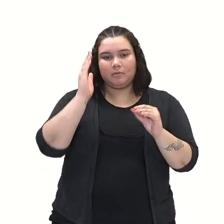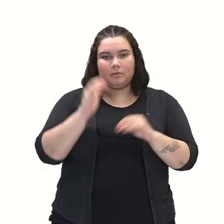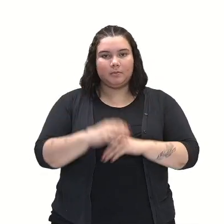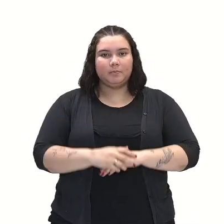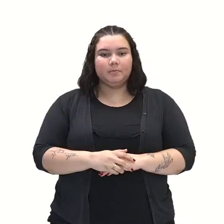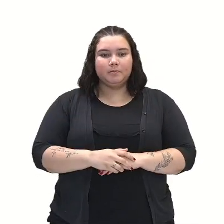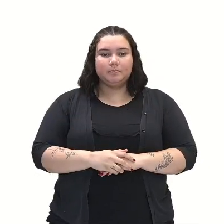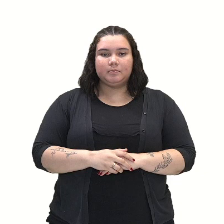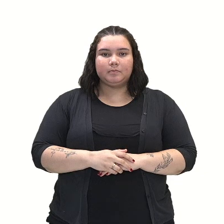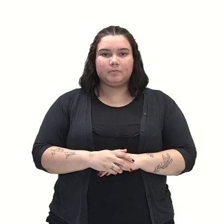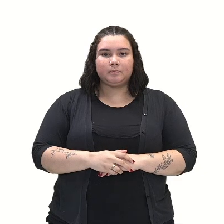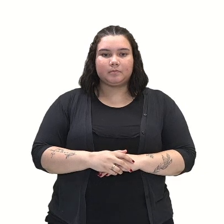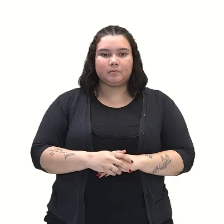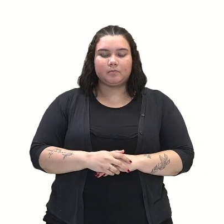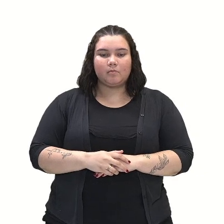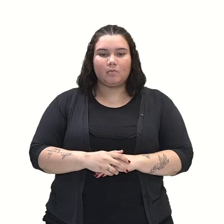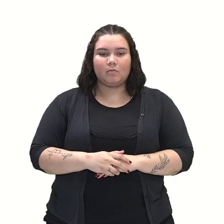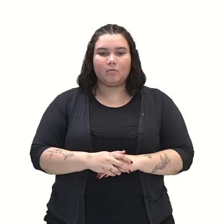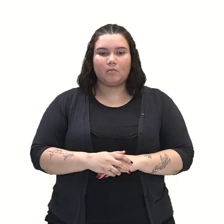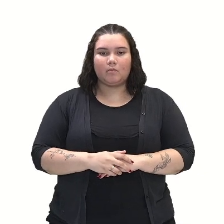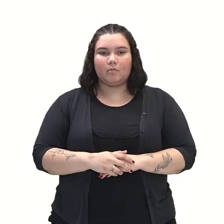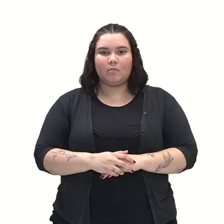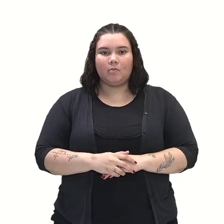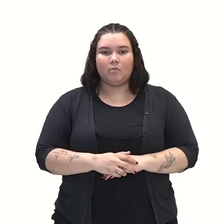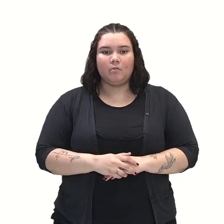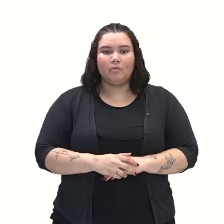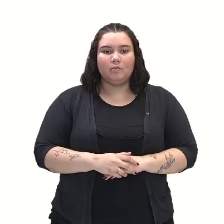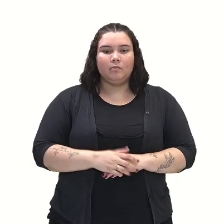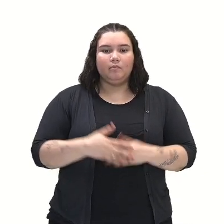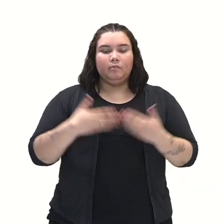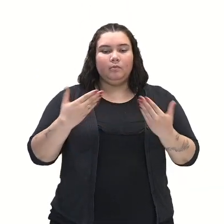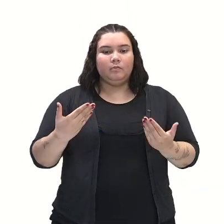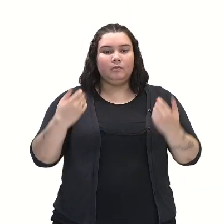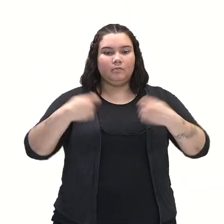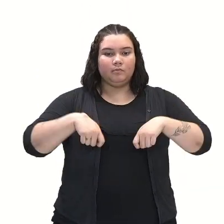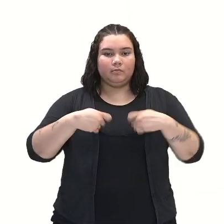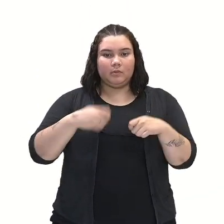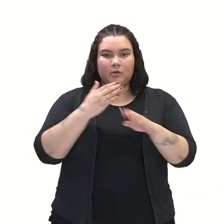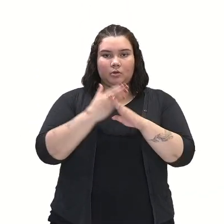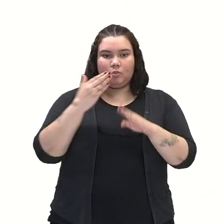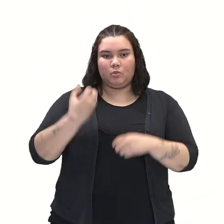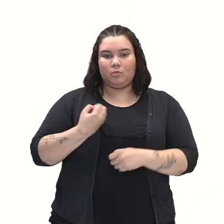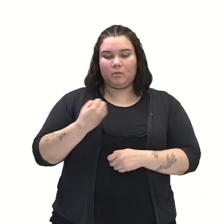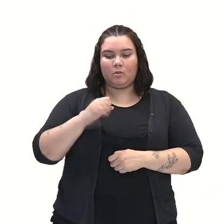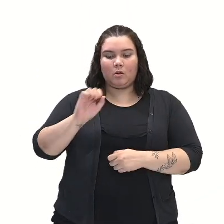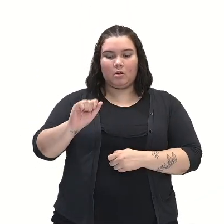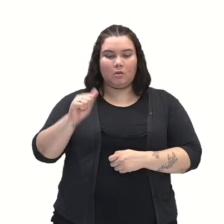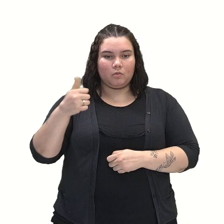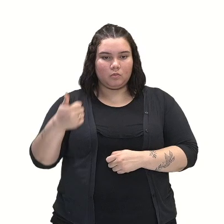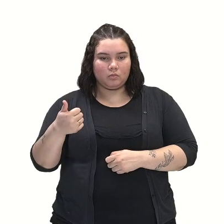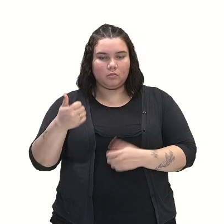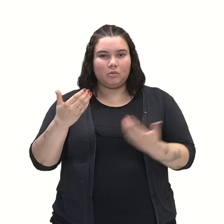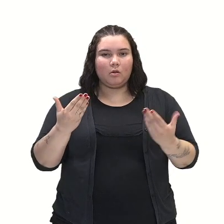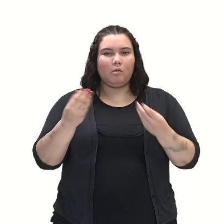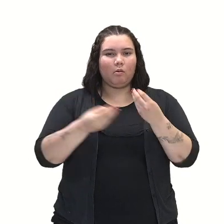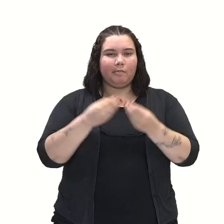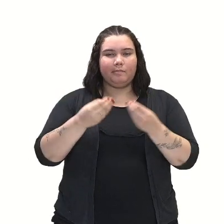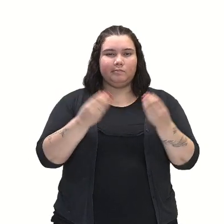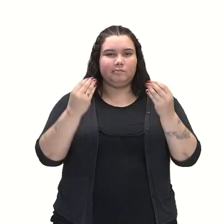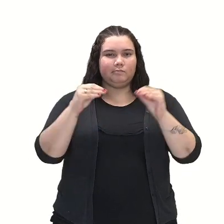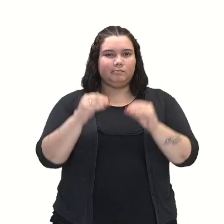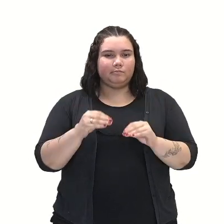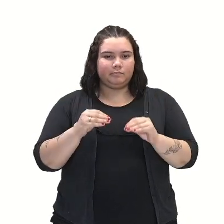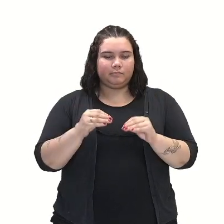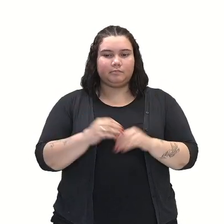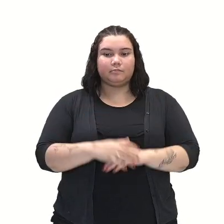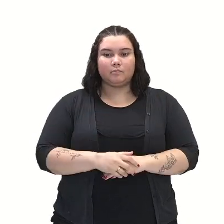igualdade. Tá? Como eu preciso encontrar o valor de A1, o que eu tenho que fazer? Eu